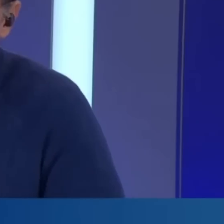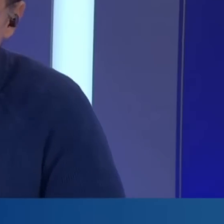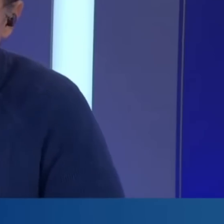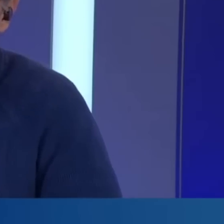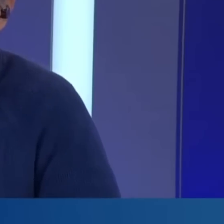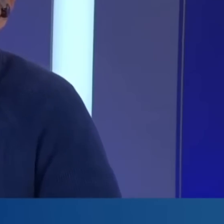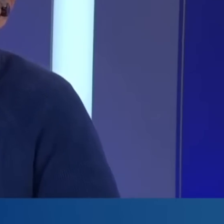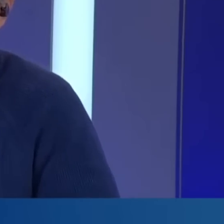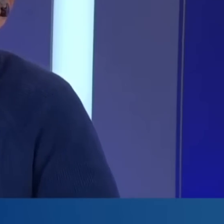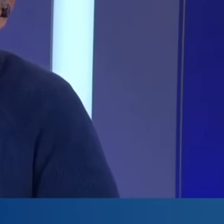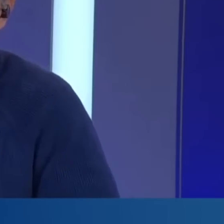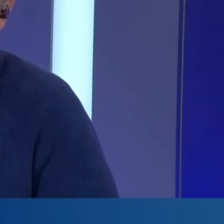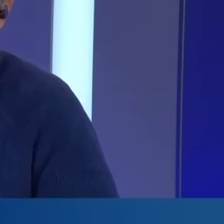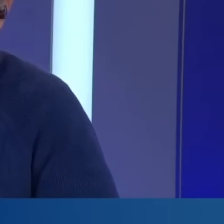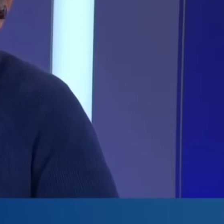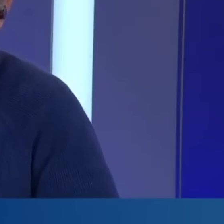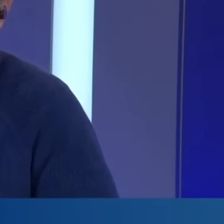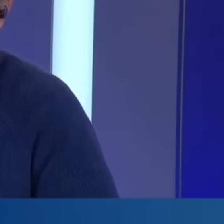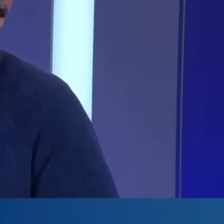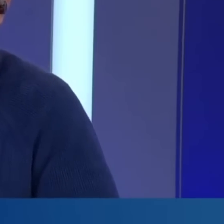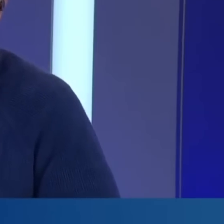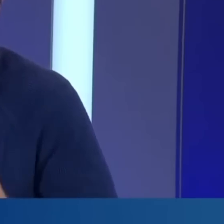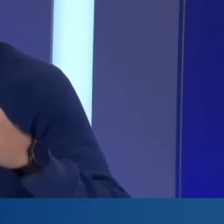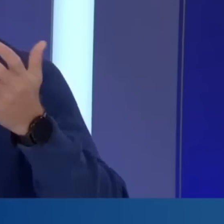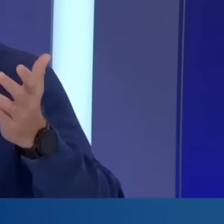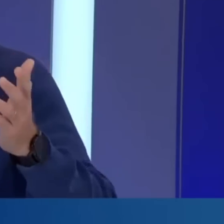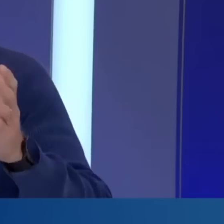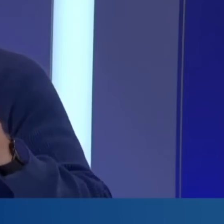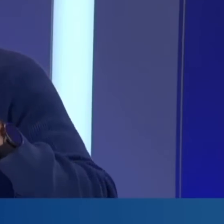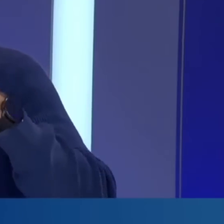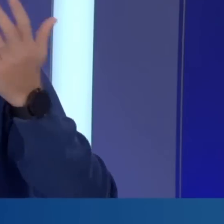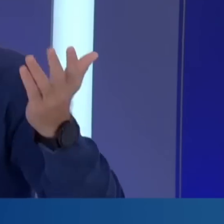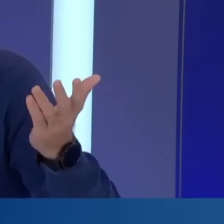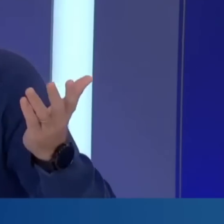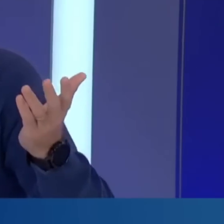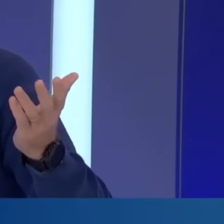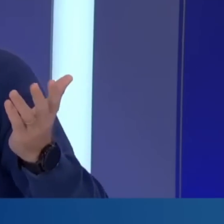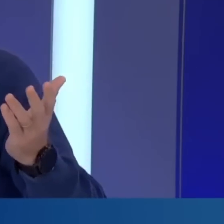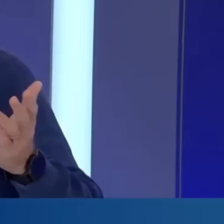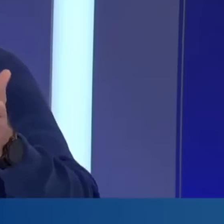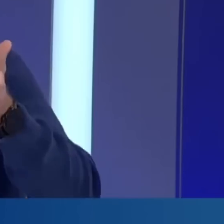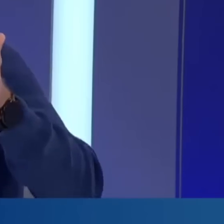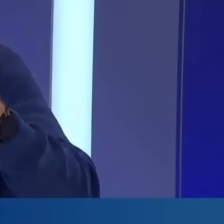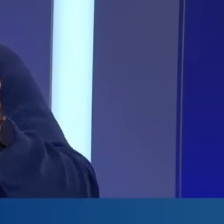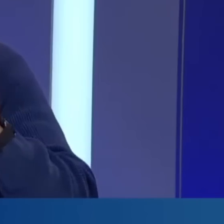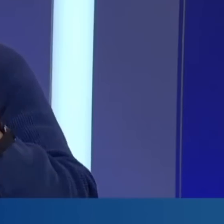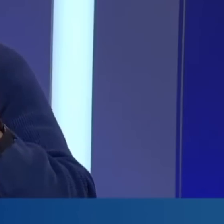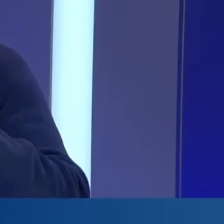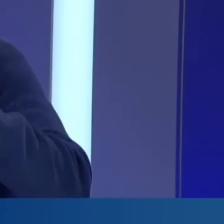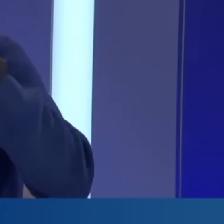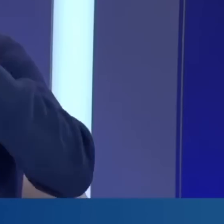essa fala da Juliana aí para a gente poder, enfim, mostrar para as pessoas que existem outras soluções, mas que